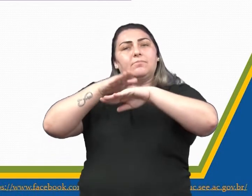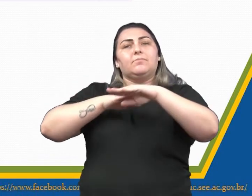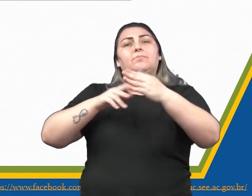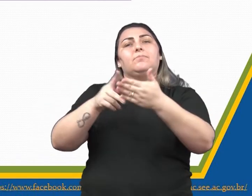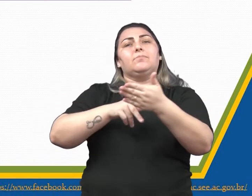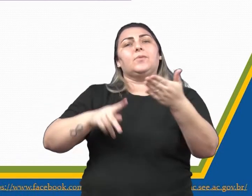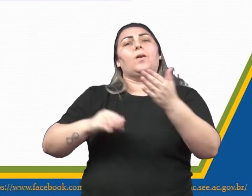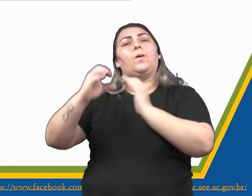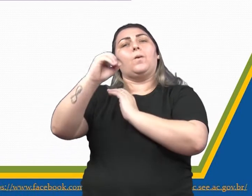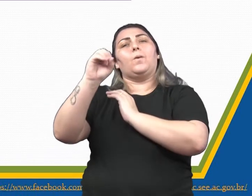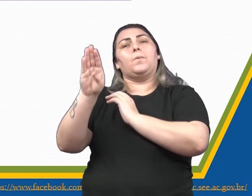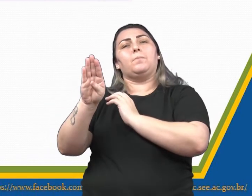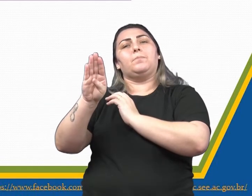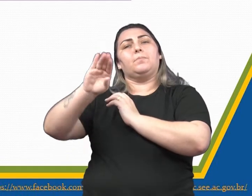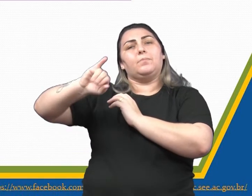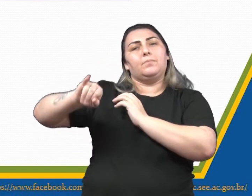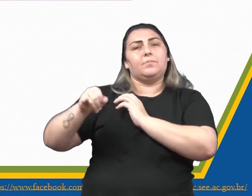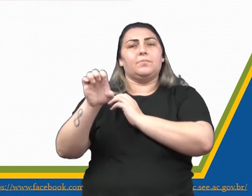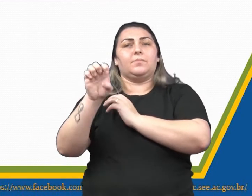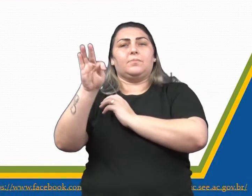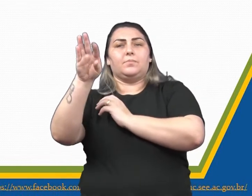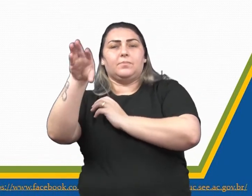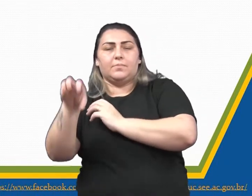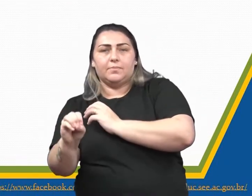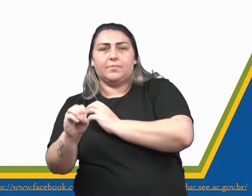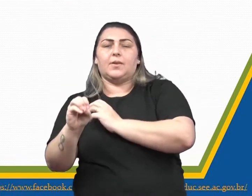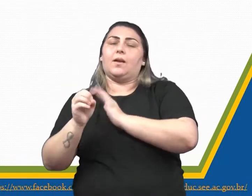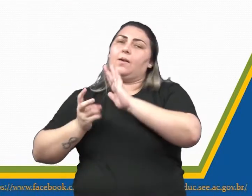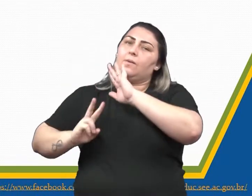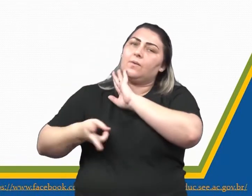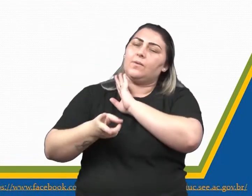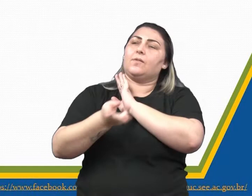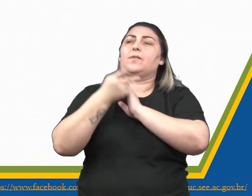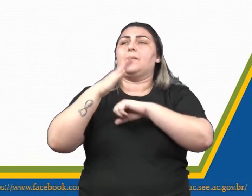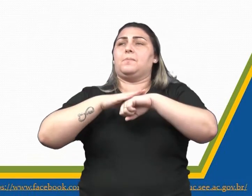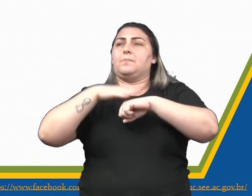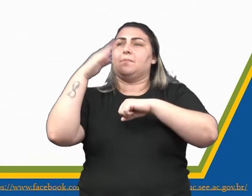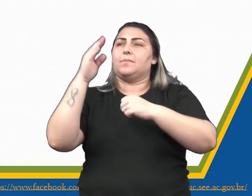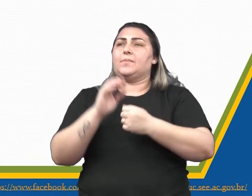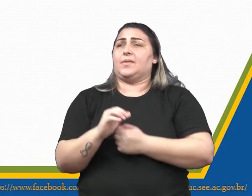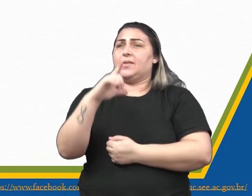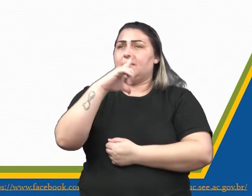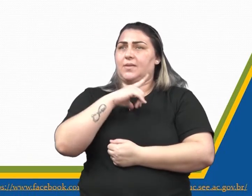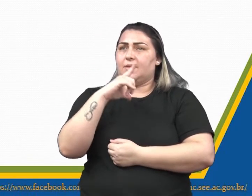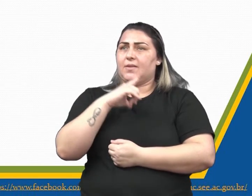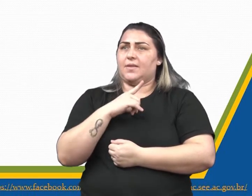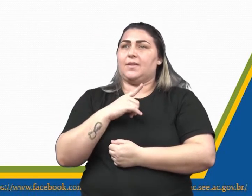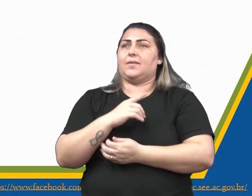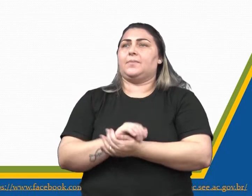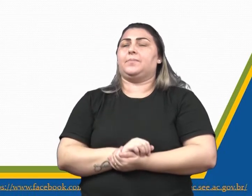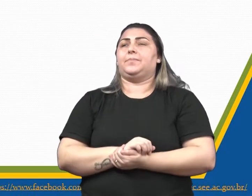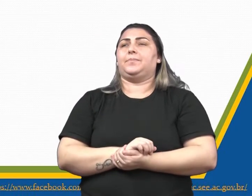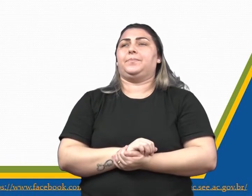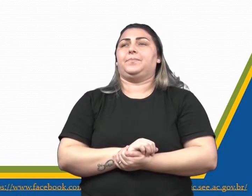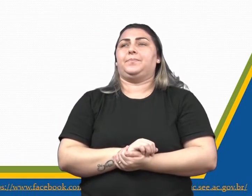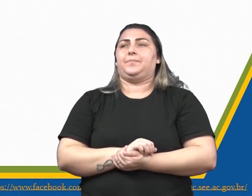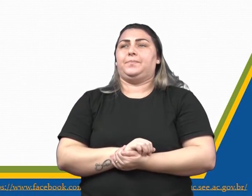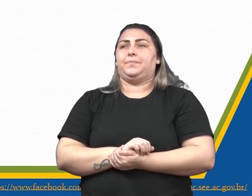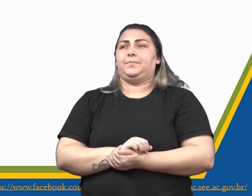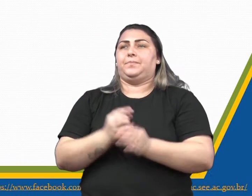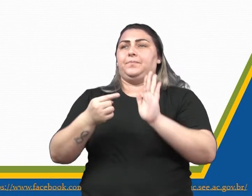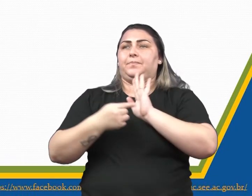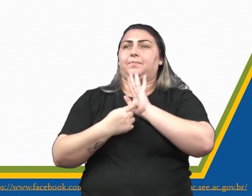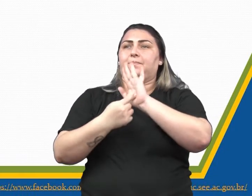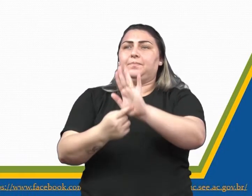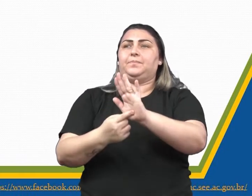poema objeto. E aí, continuando falando mais sobre ele, nós temos outros atributos que podemos apontar